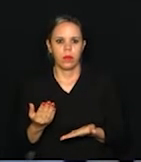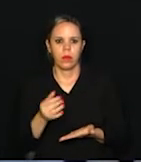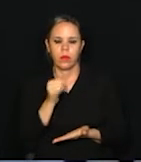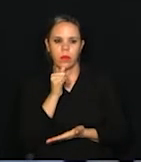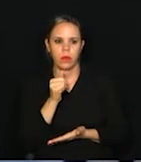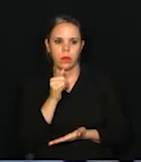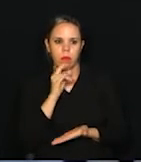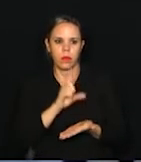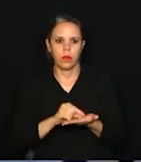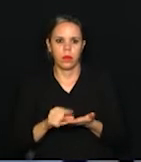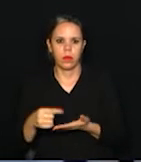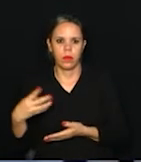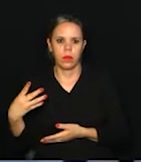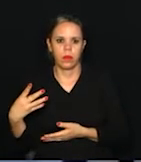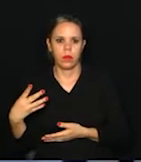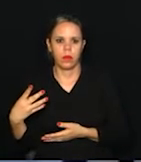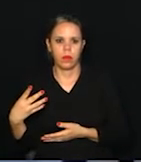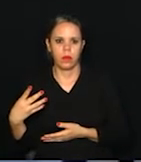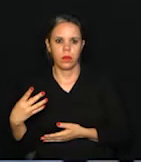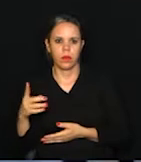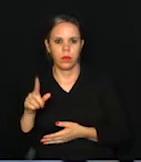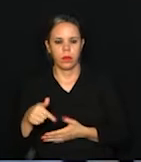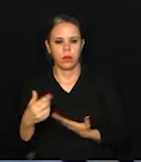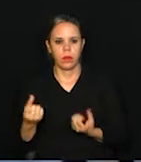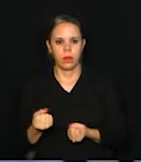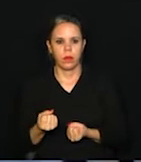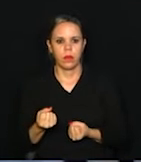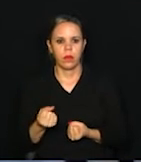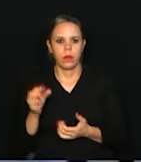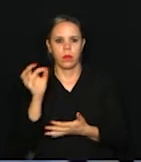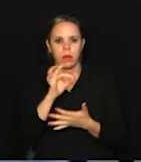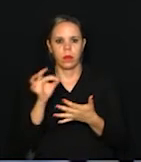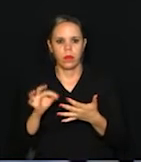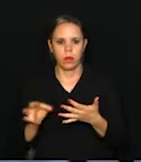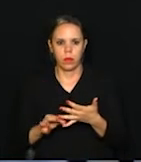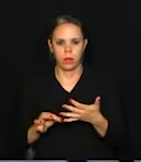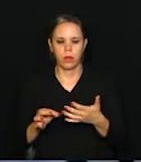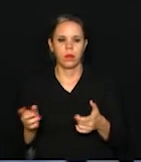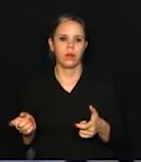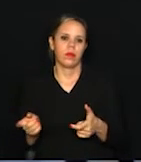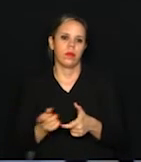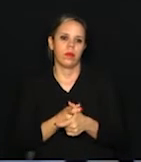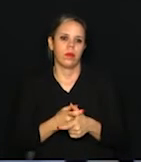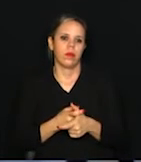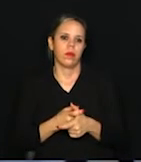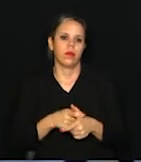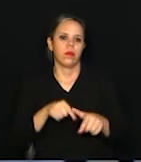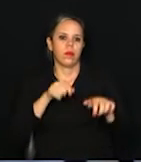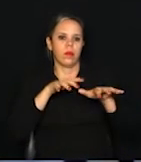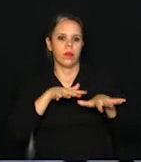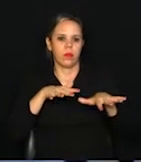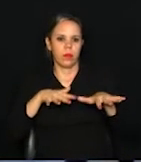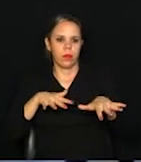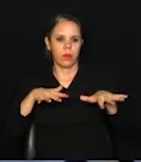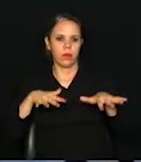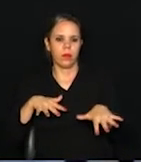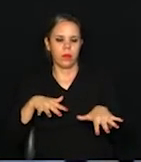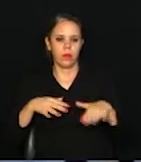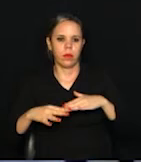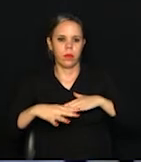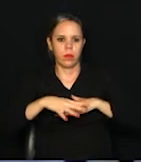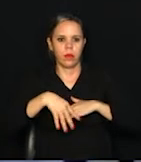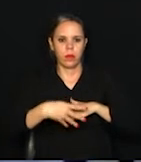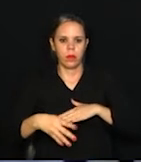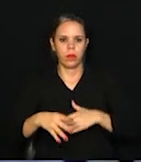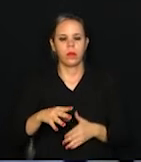seu artigo 4º, são considerados elementos de despesa com sinalização, a linha 1, taxa